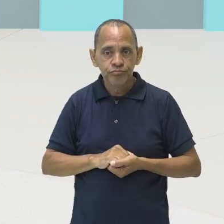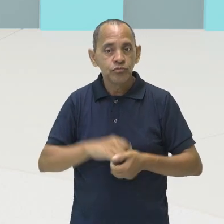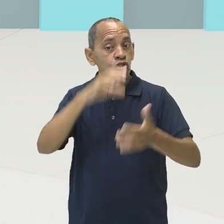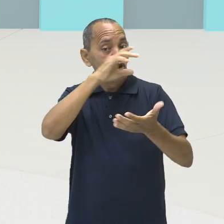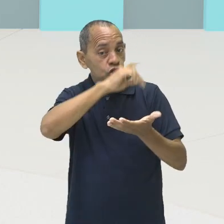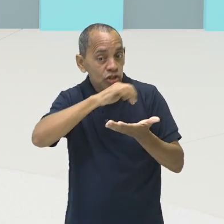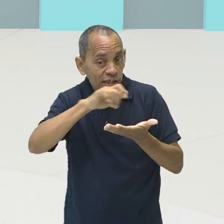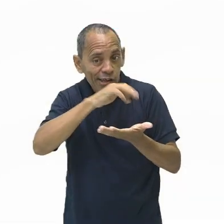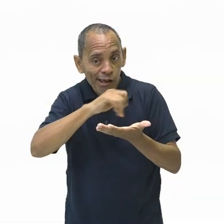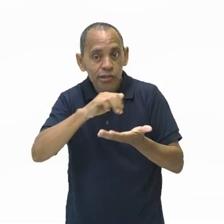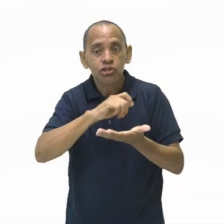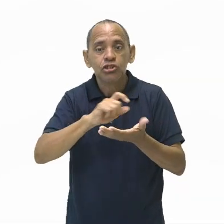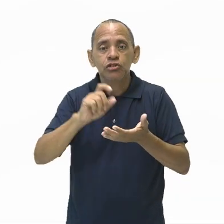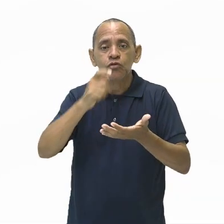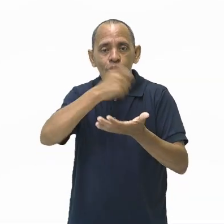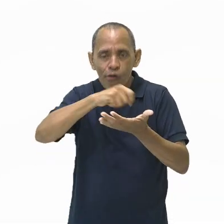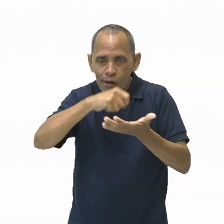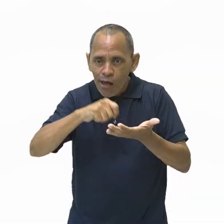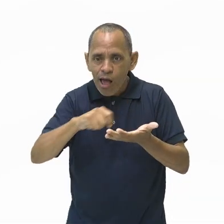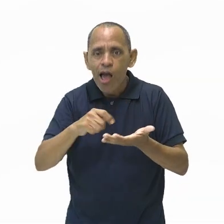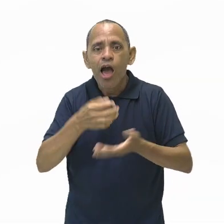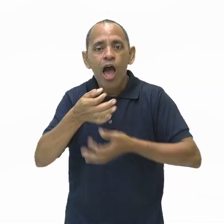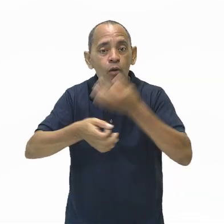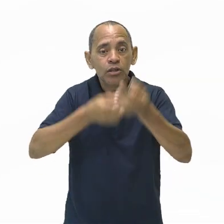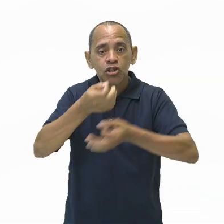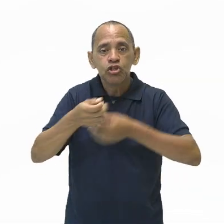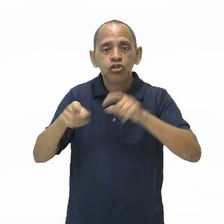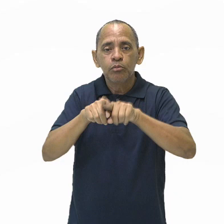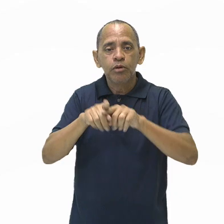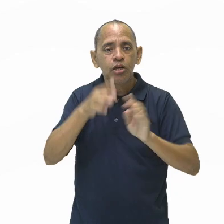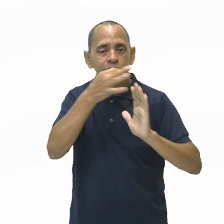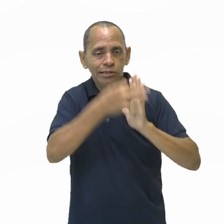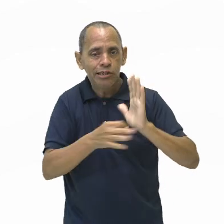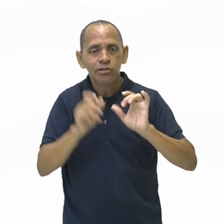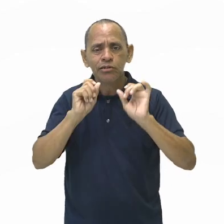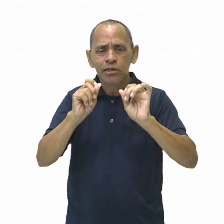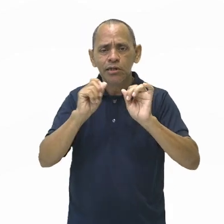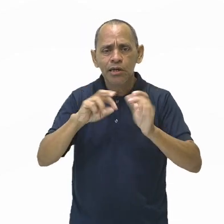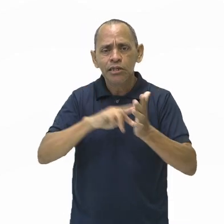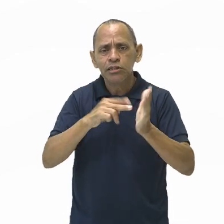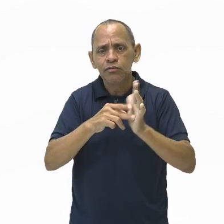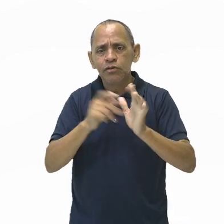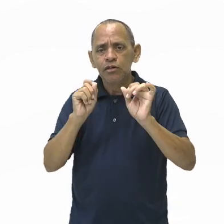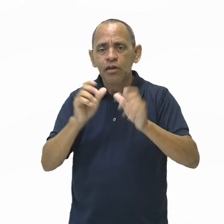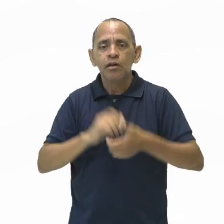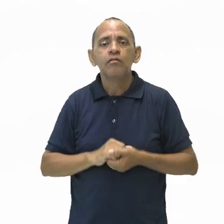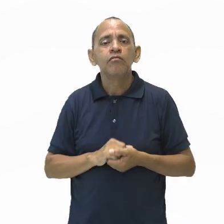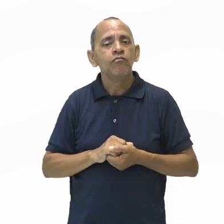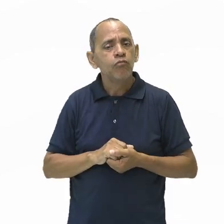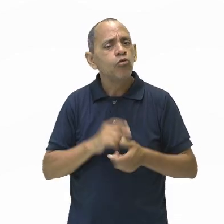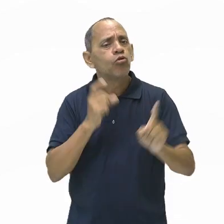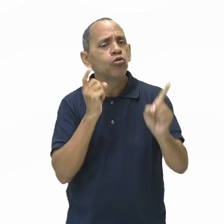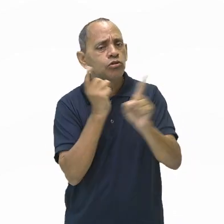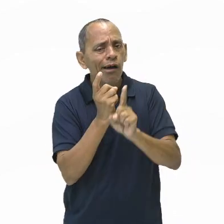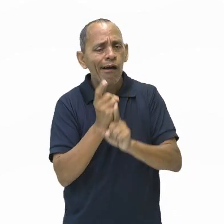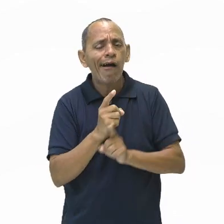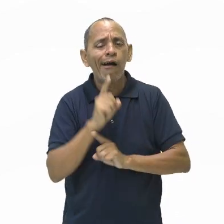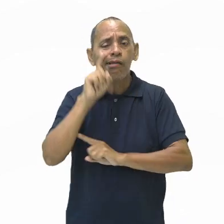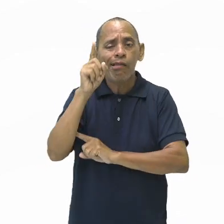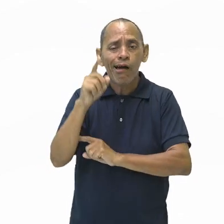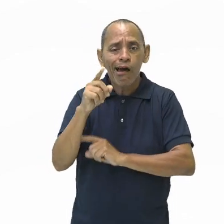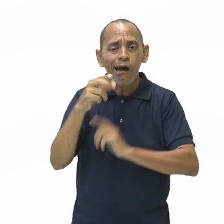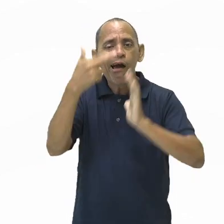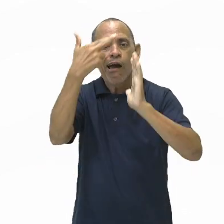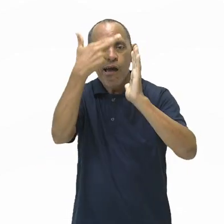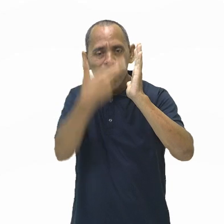nós vamos ver agora. O texto dissertativo argumentativo é um texto que vocês vão encontrar lá na redação